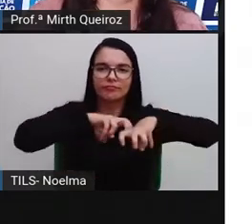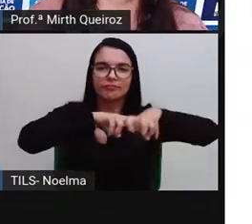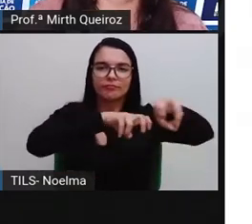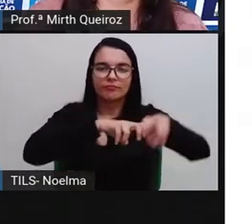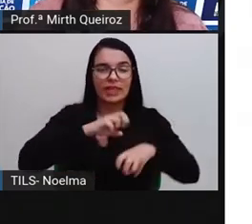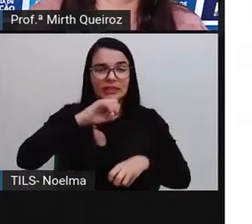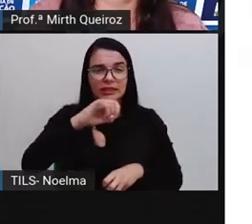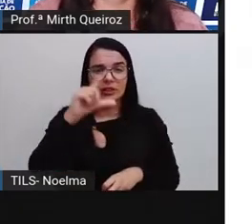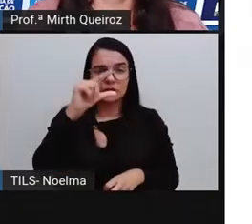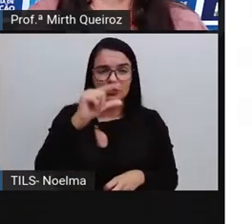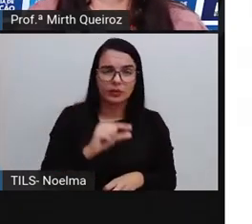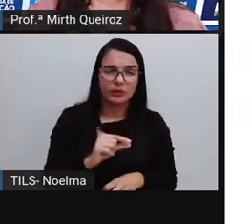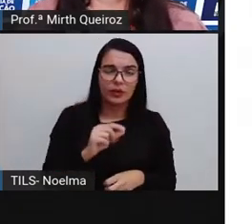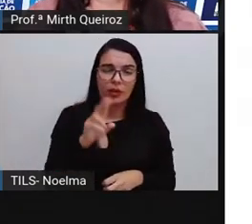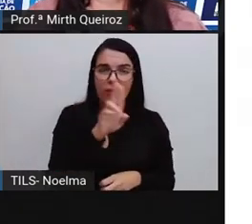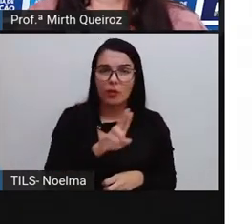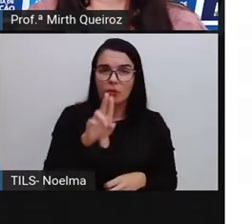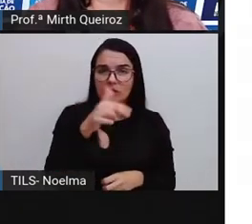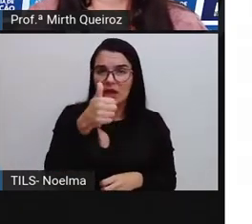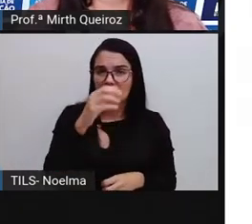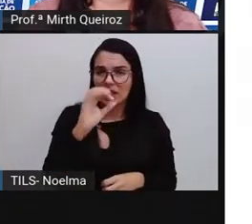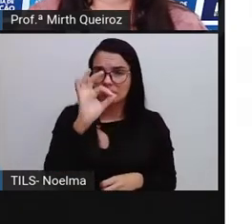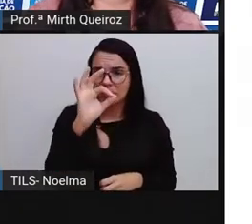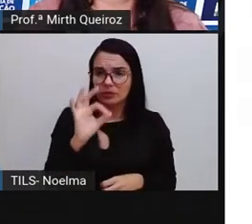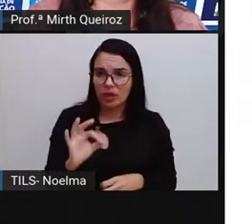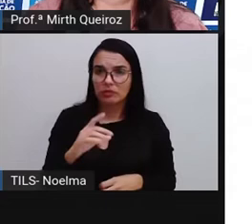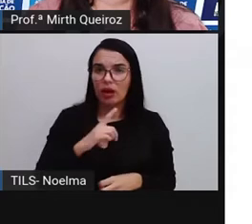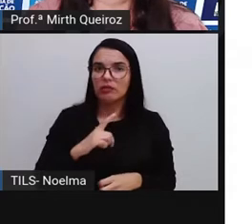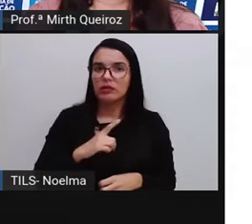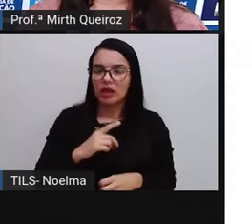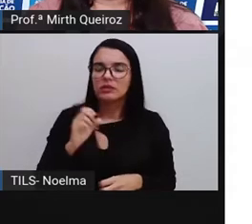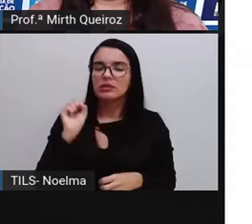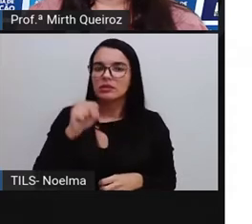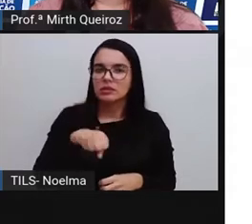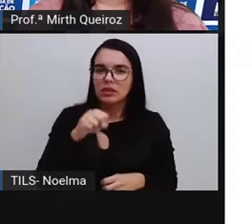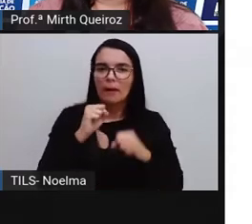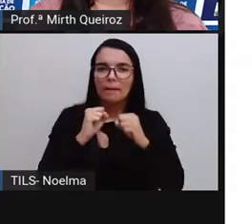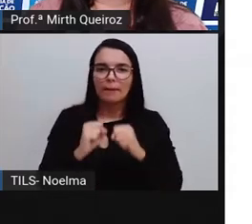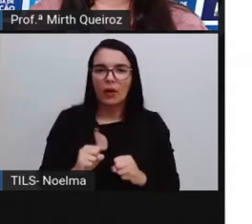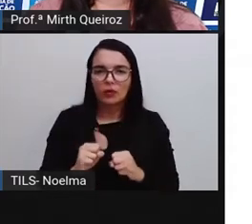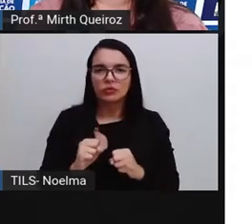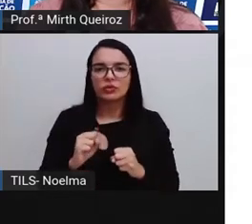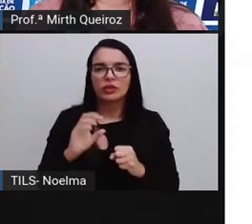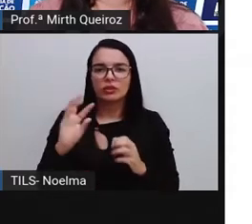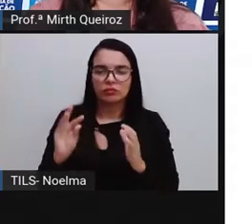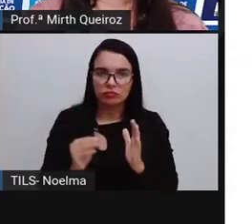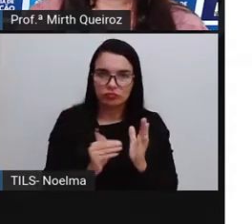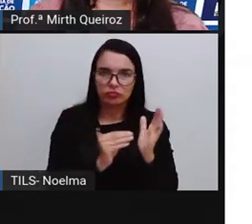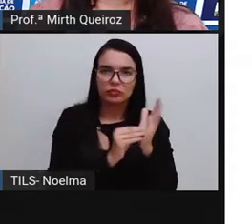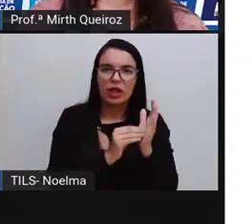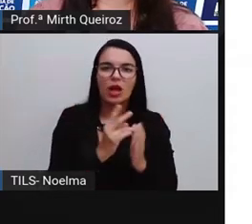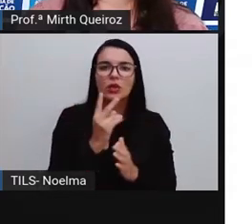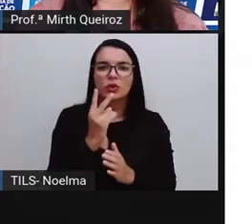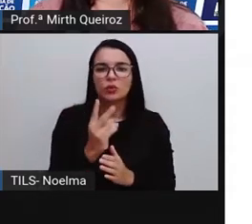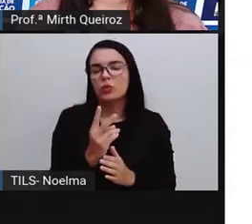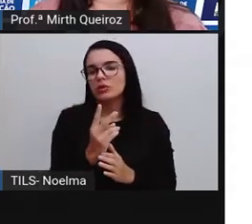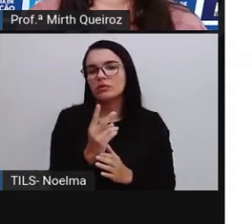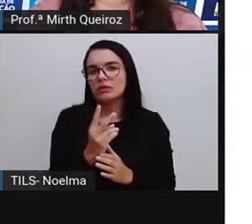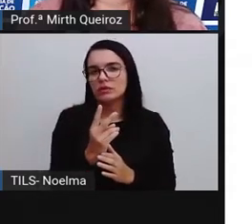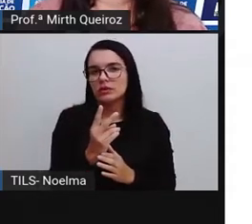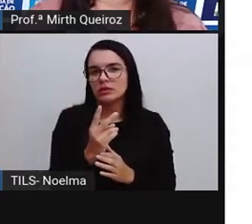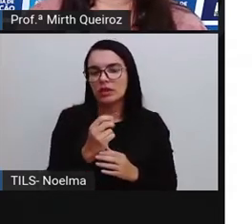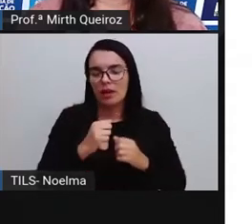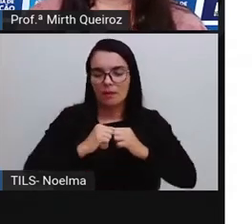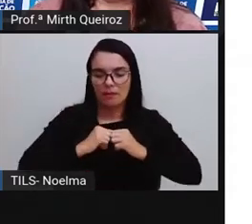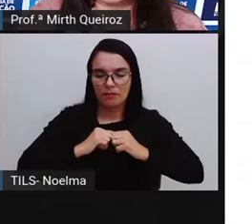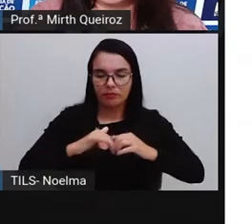em 10 por cento o volume seria suficiente para abastecer duas vezes